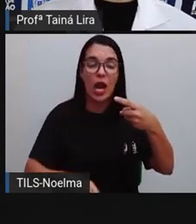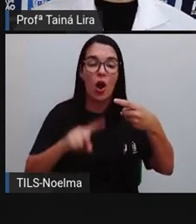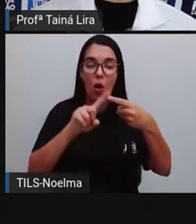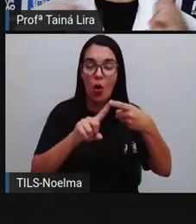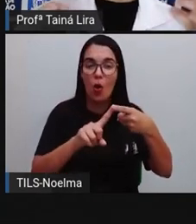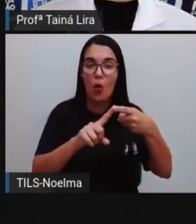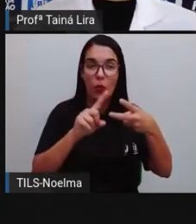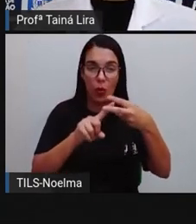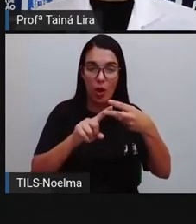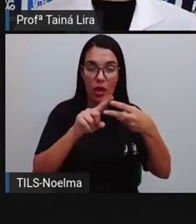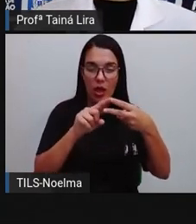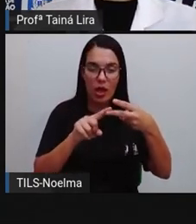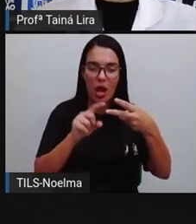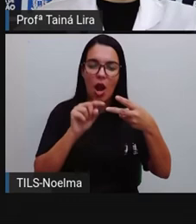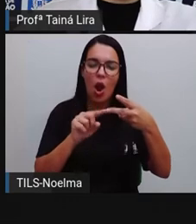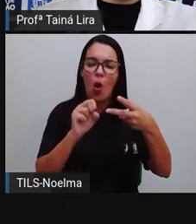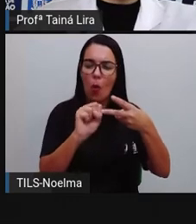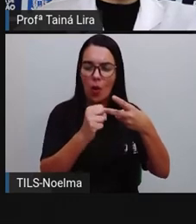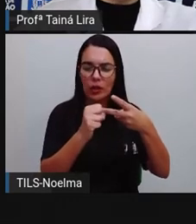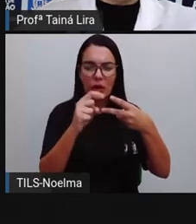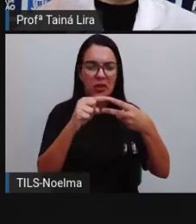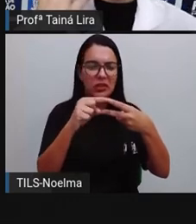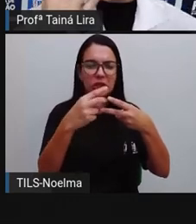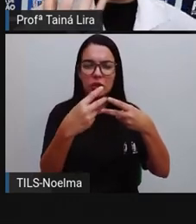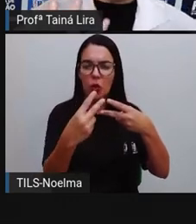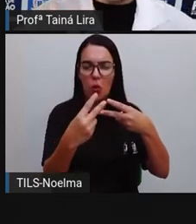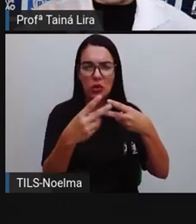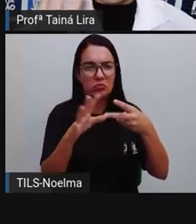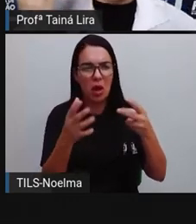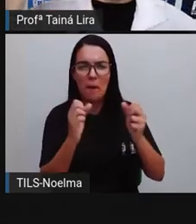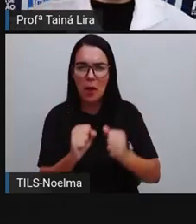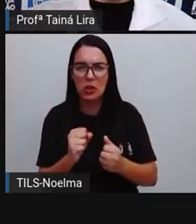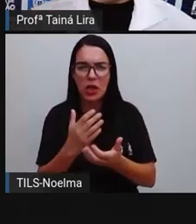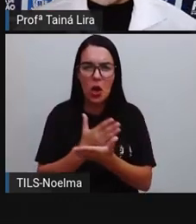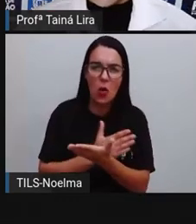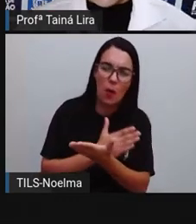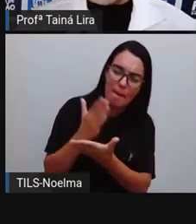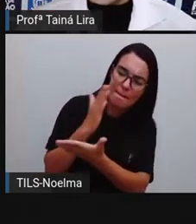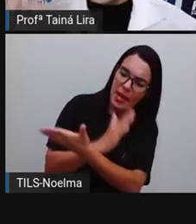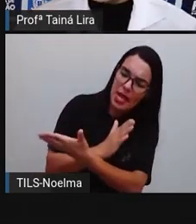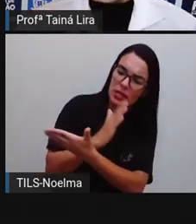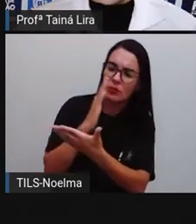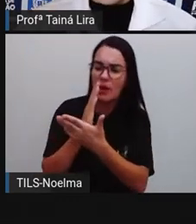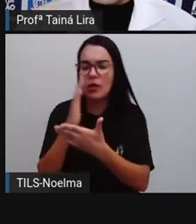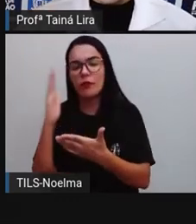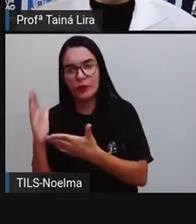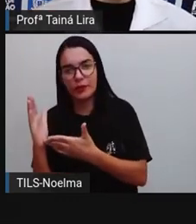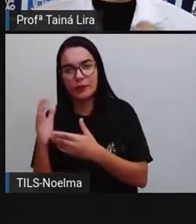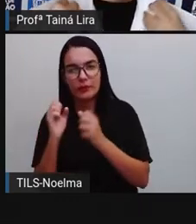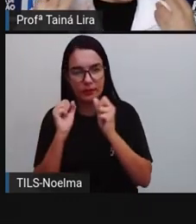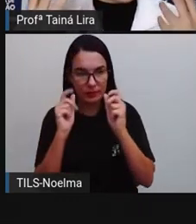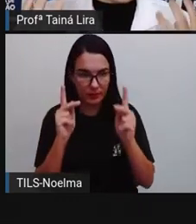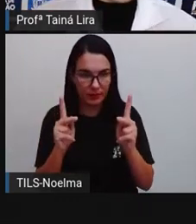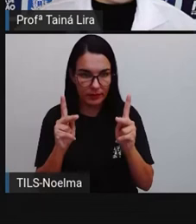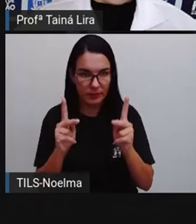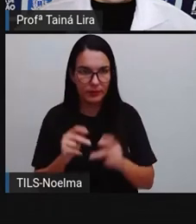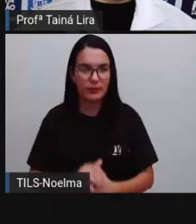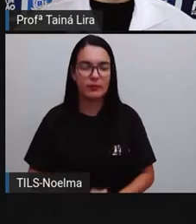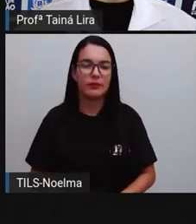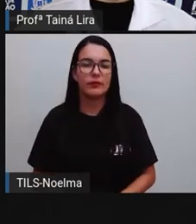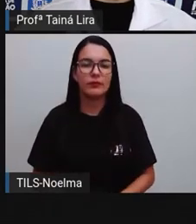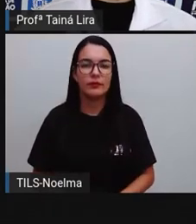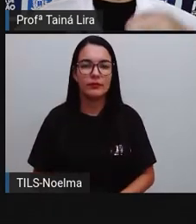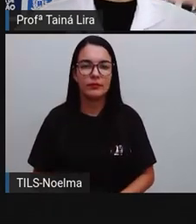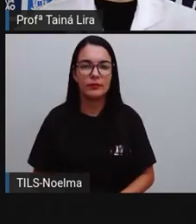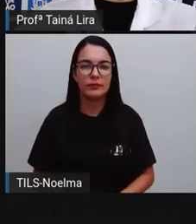pensar em um número onde 18 apareça ou no início o meio ou no final tá o número de dois